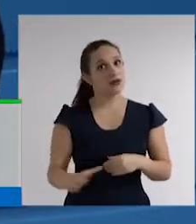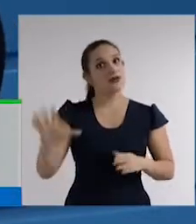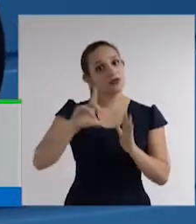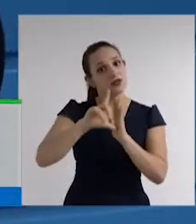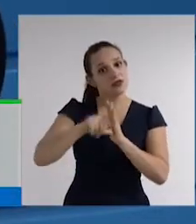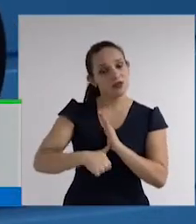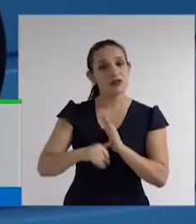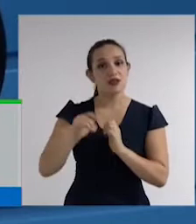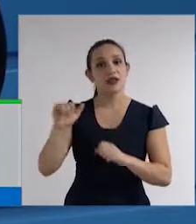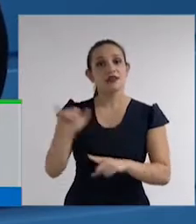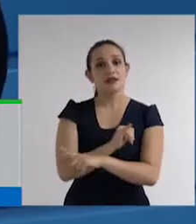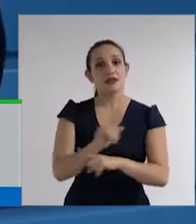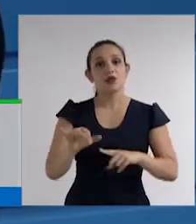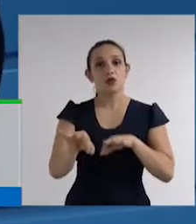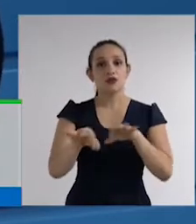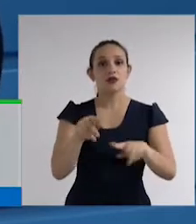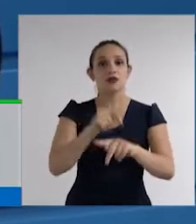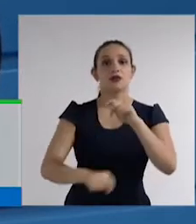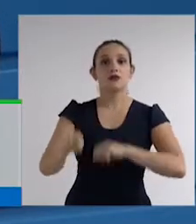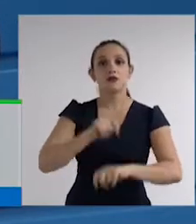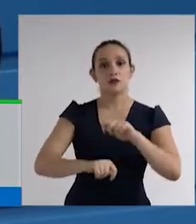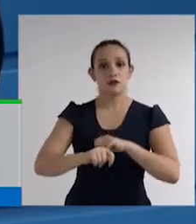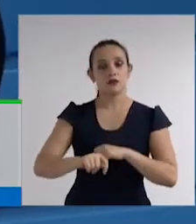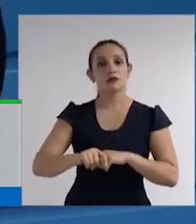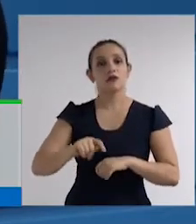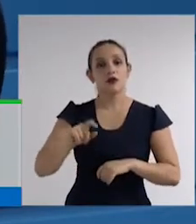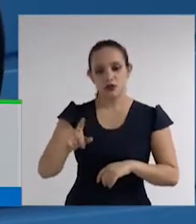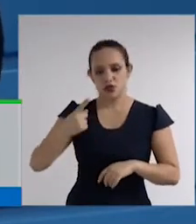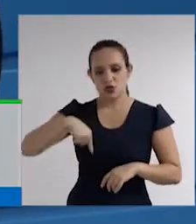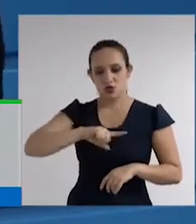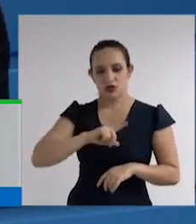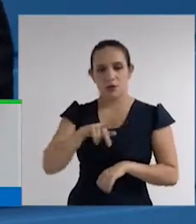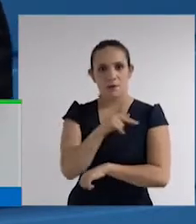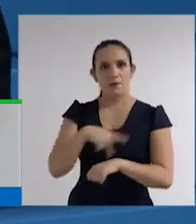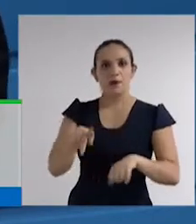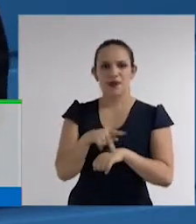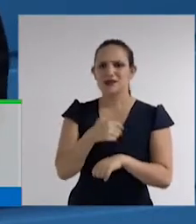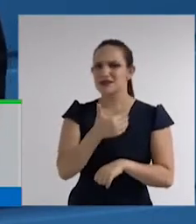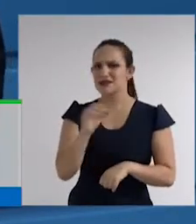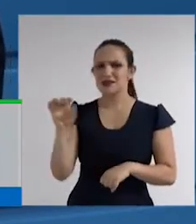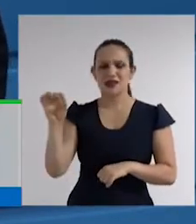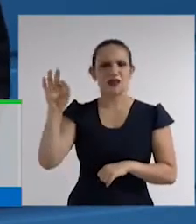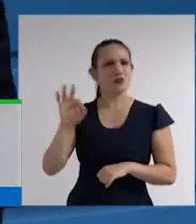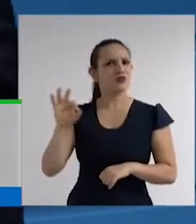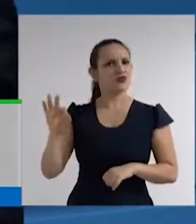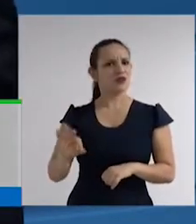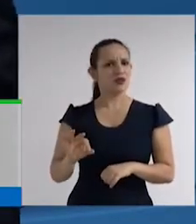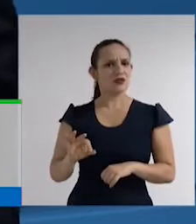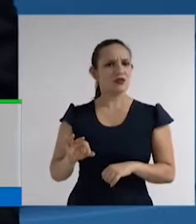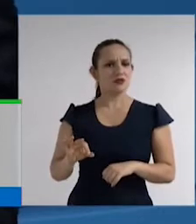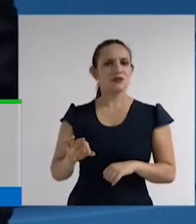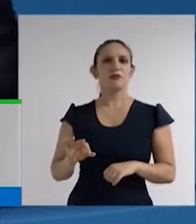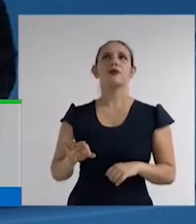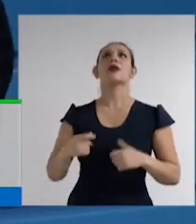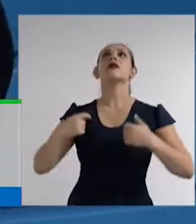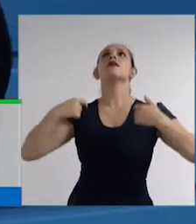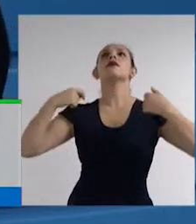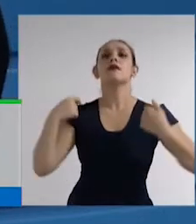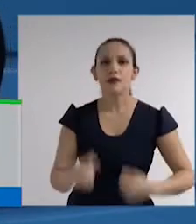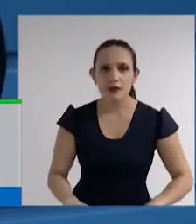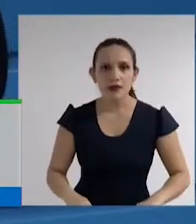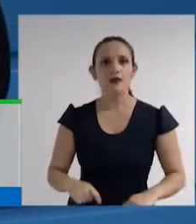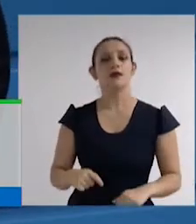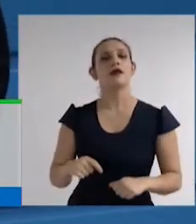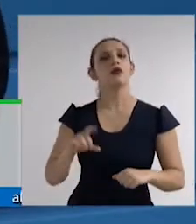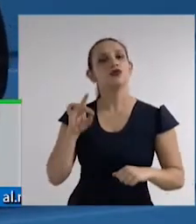vista estratégico. Nós somos um país extremamente 100% dependente de rodovias. Então, o